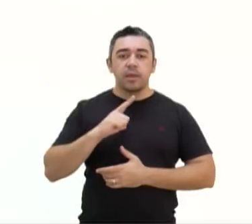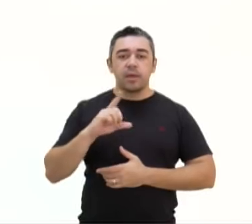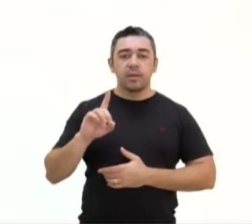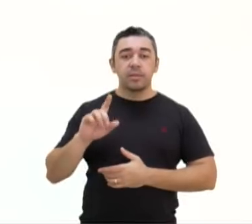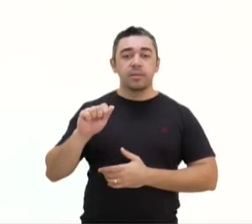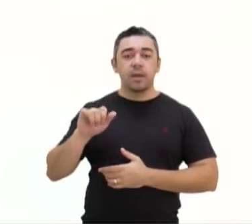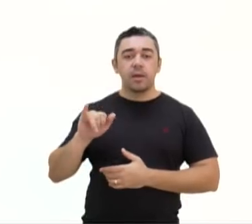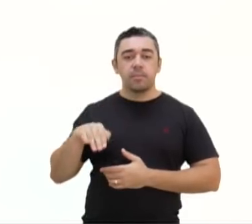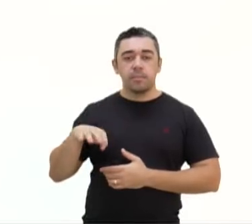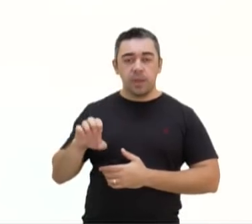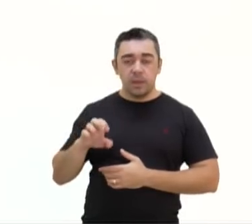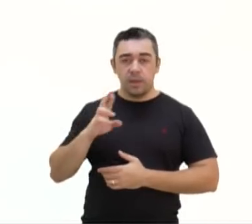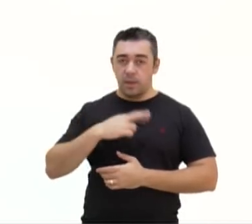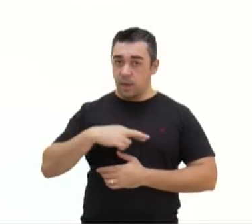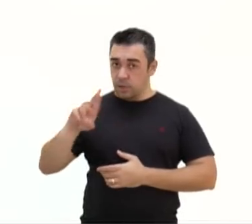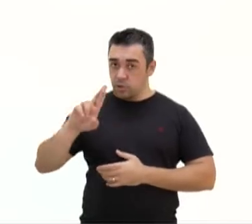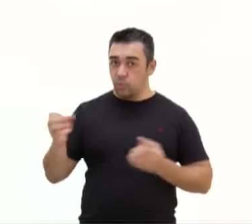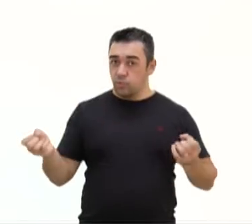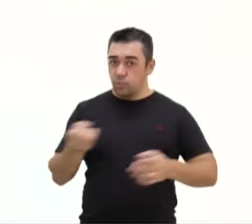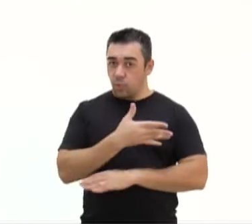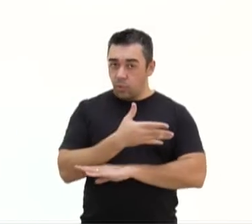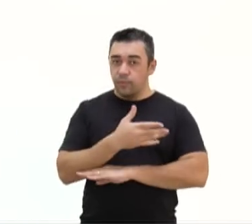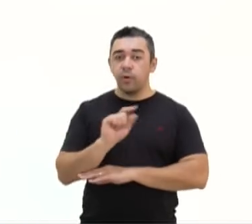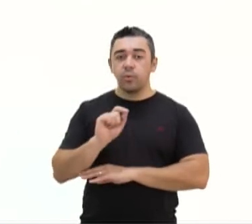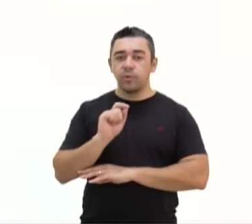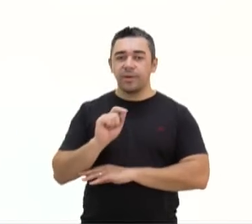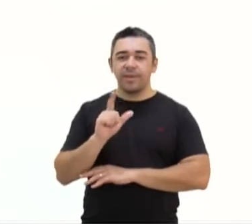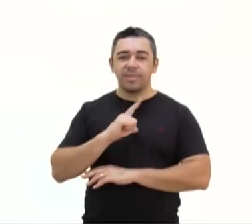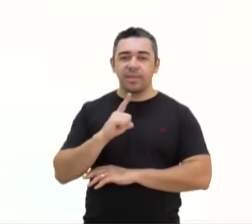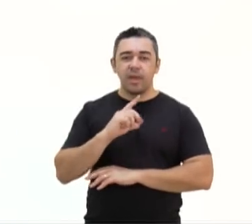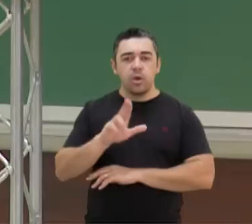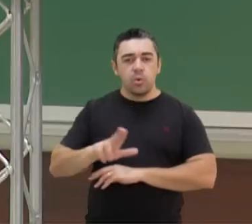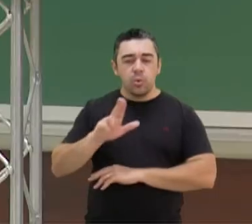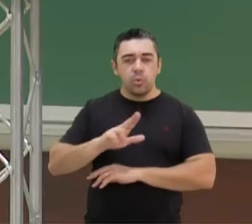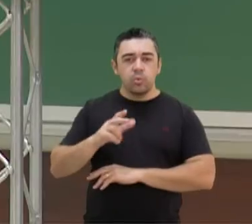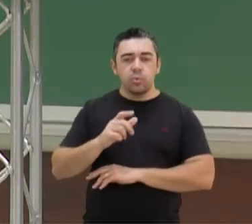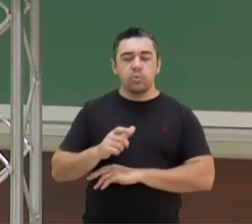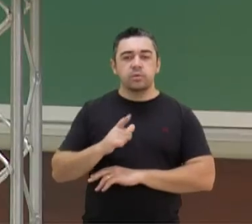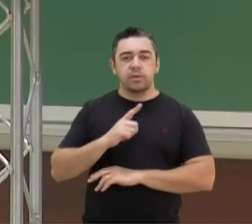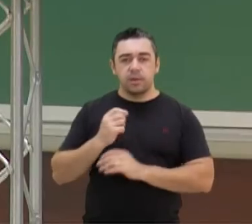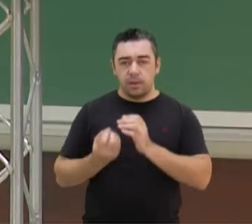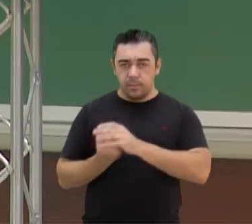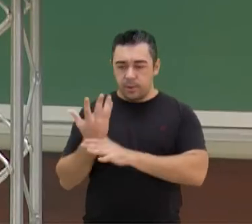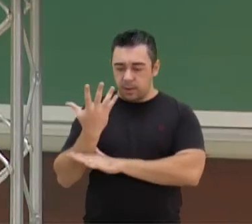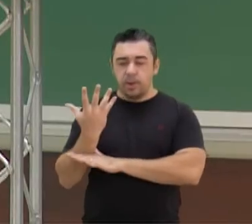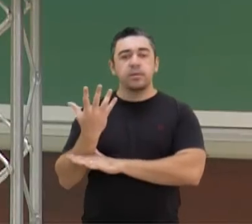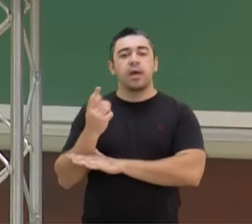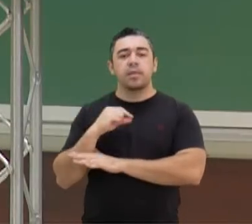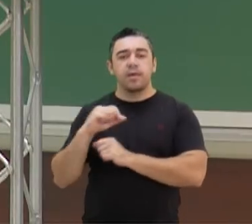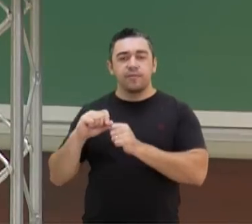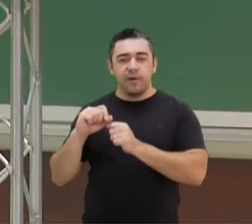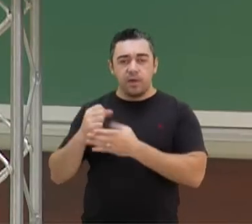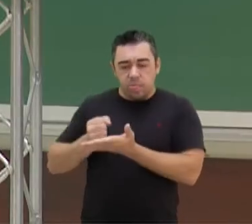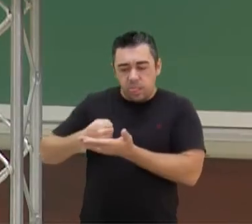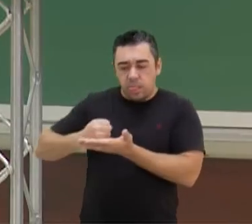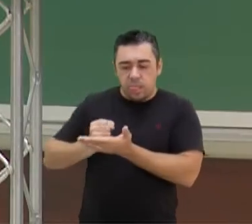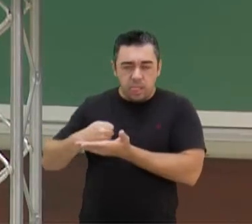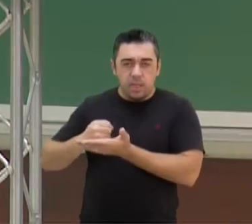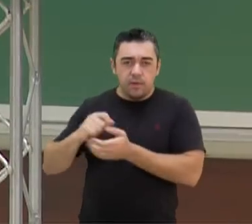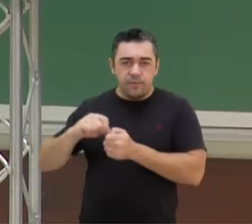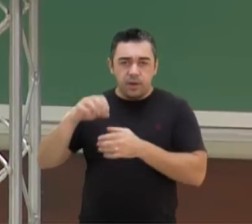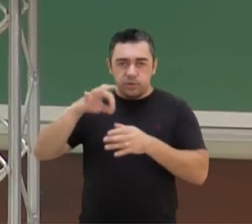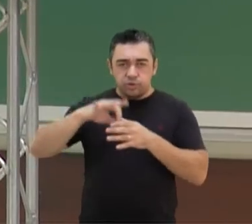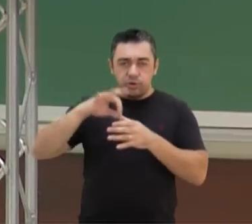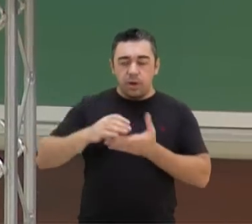O Santo Daime é uma religião moderna que se utiliza de uma planta indígena chamada ayahuasca, que os indígenas tomam nos seus